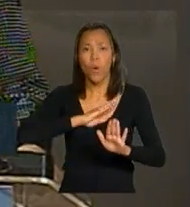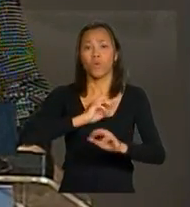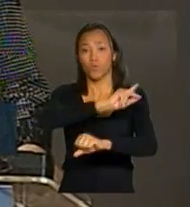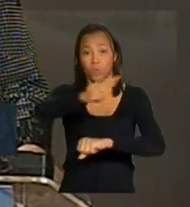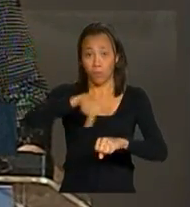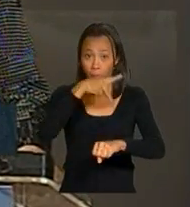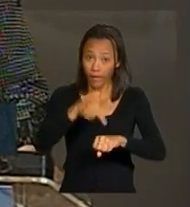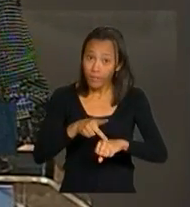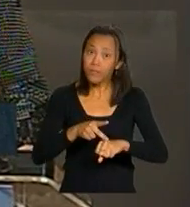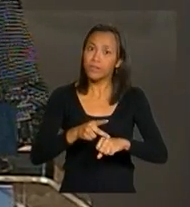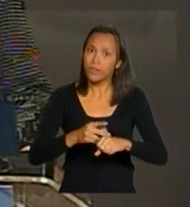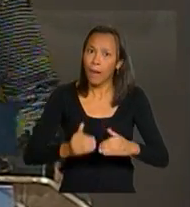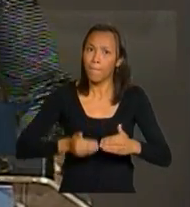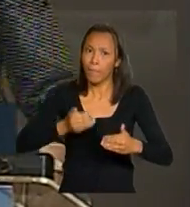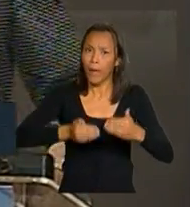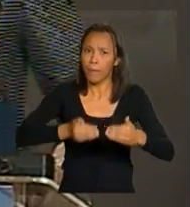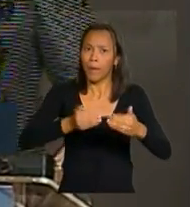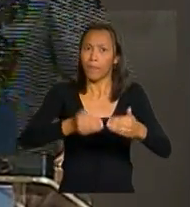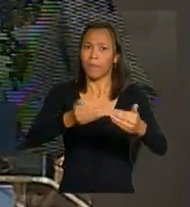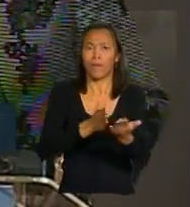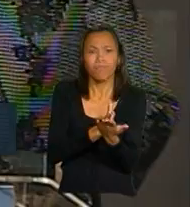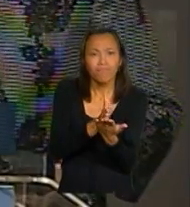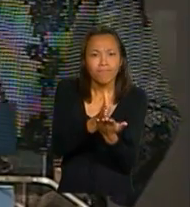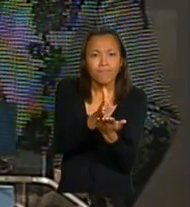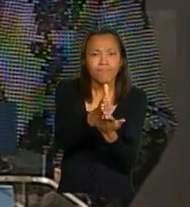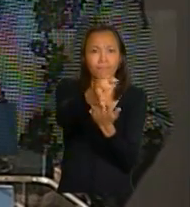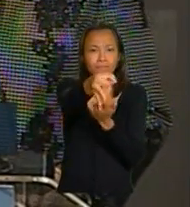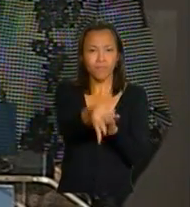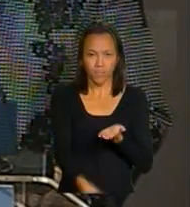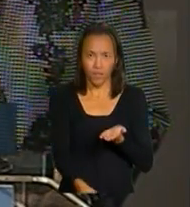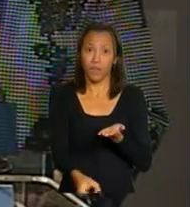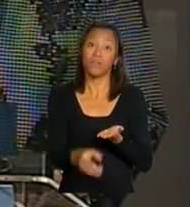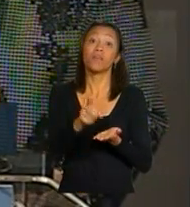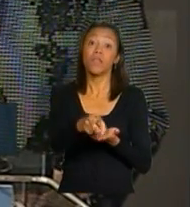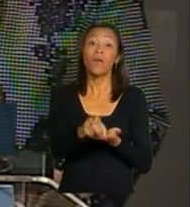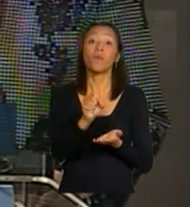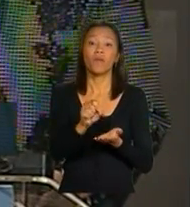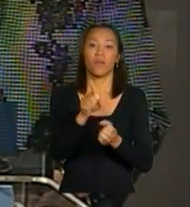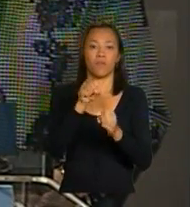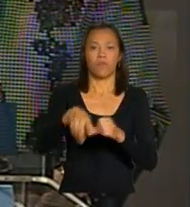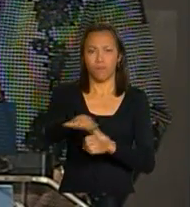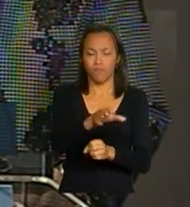avançando no rumo correto, que é o rumo da educação.